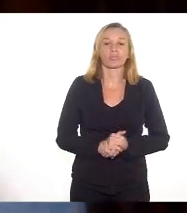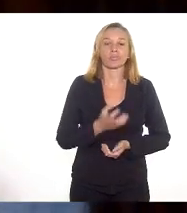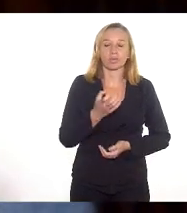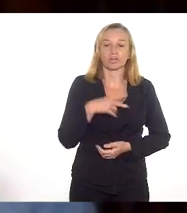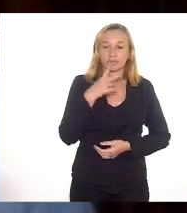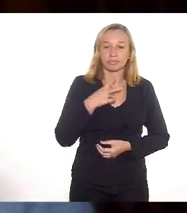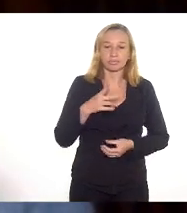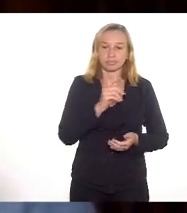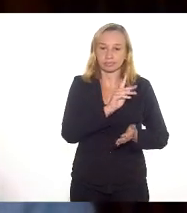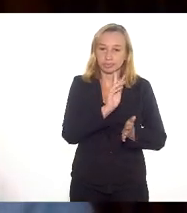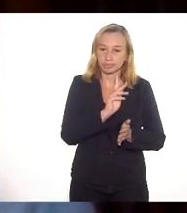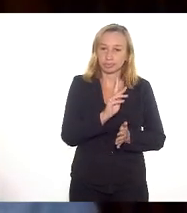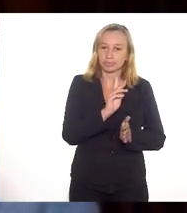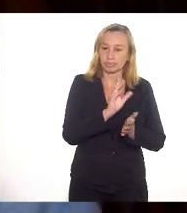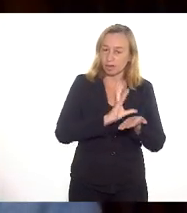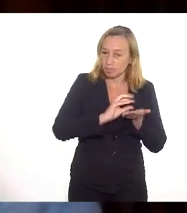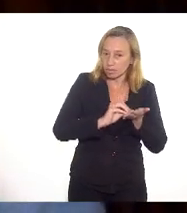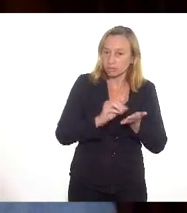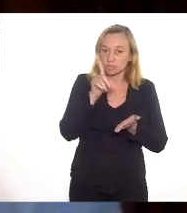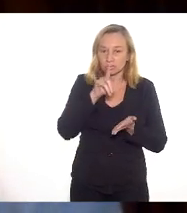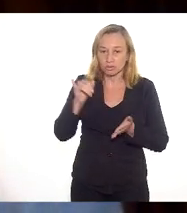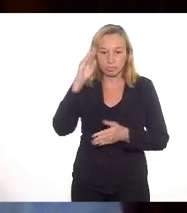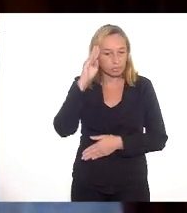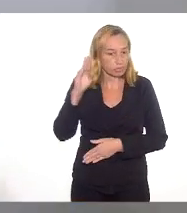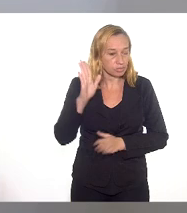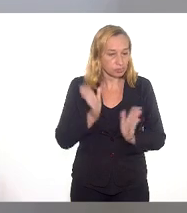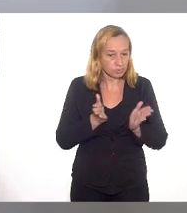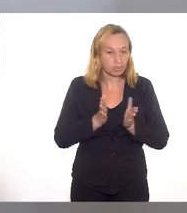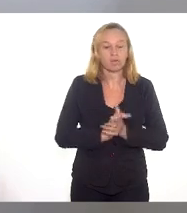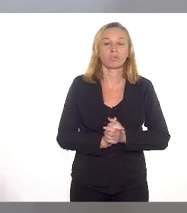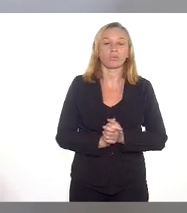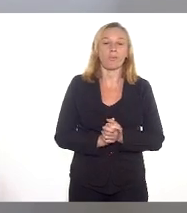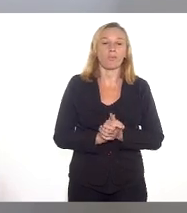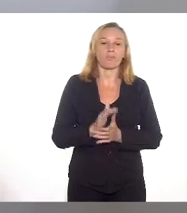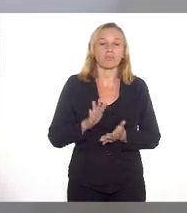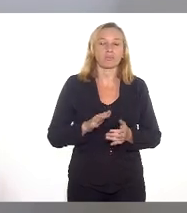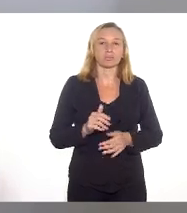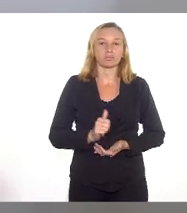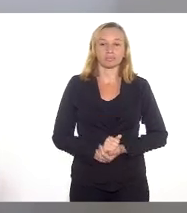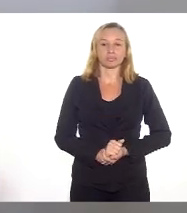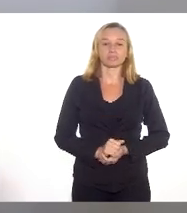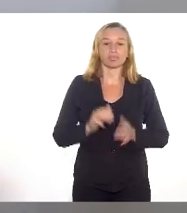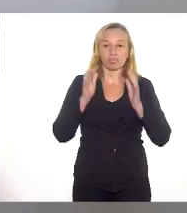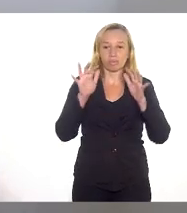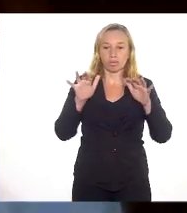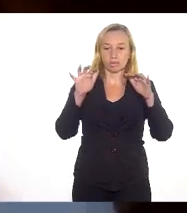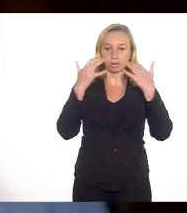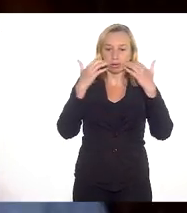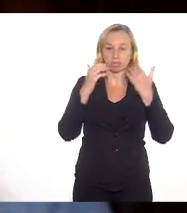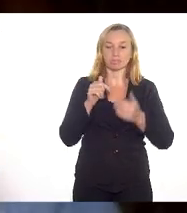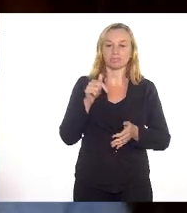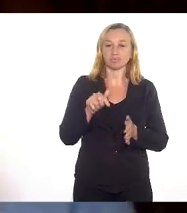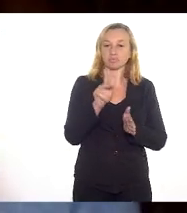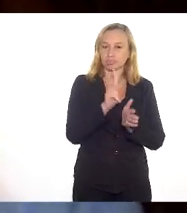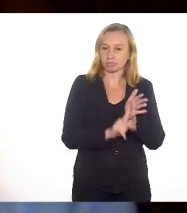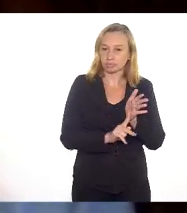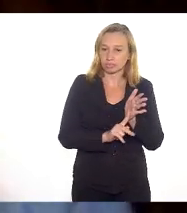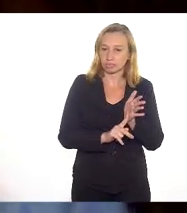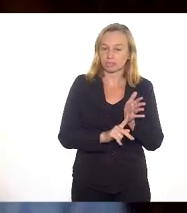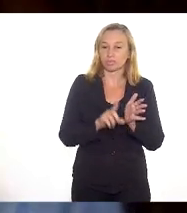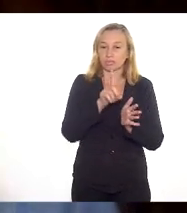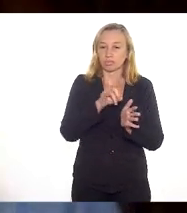pauta fundamental para os dias em que vivemos. Nada melhor do que chamar a atenção de que este projeto, que tem data